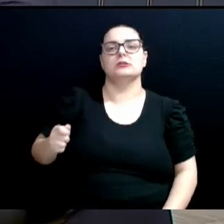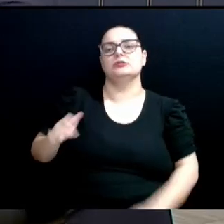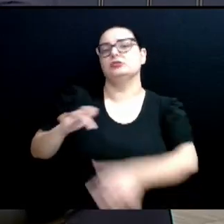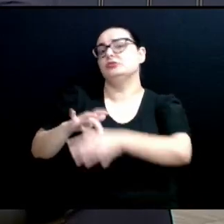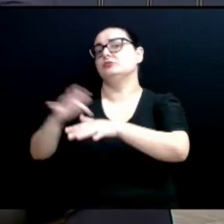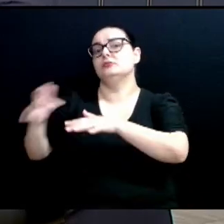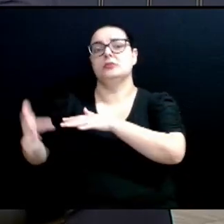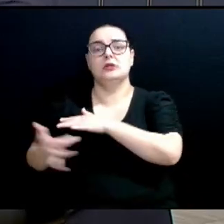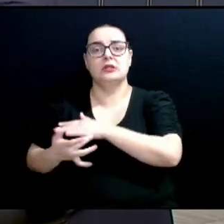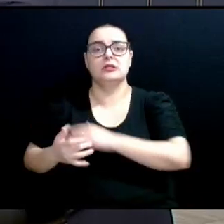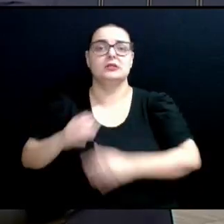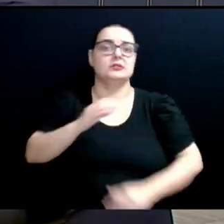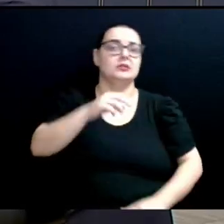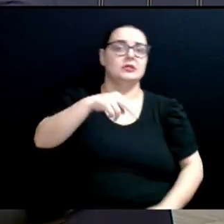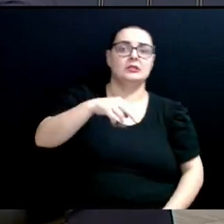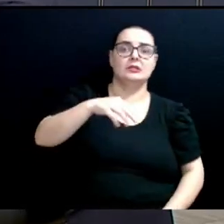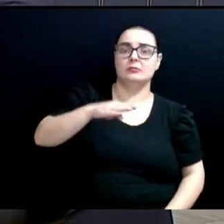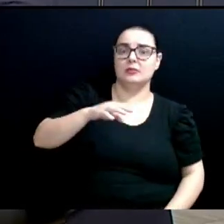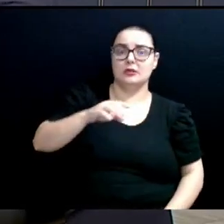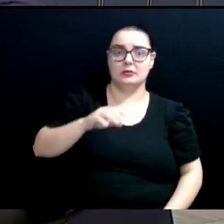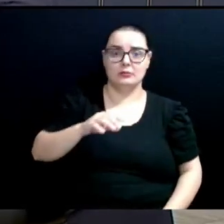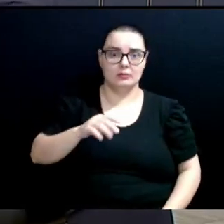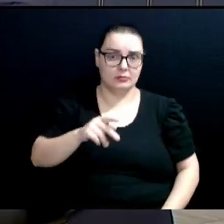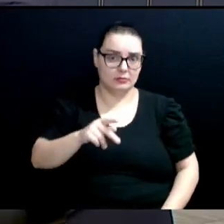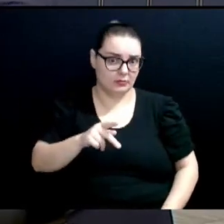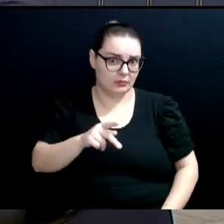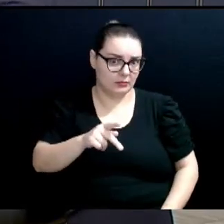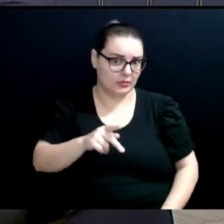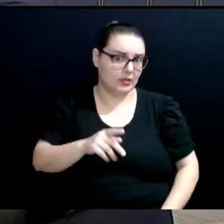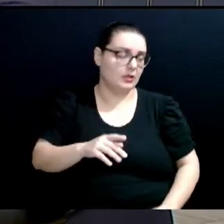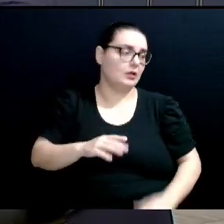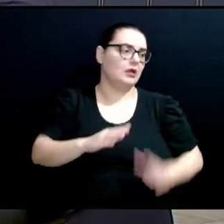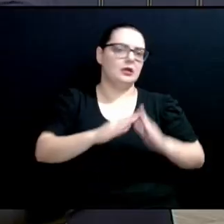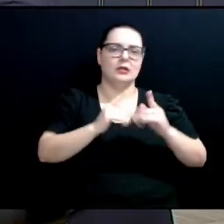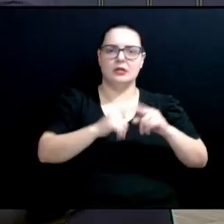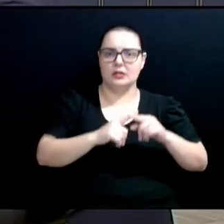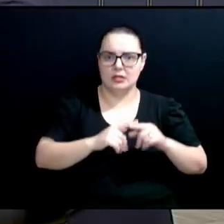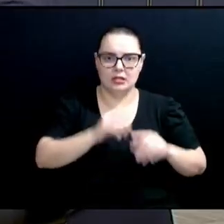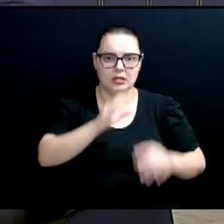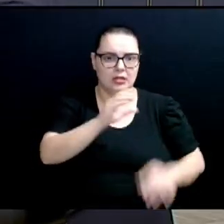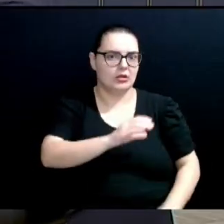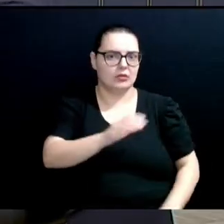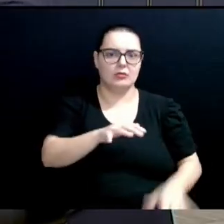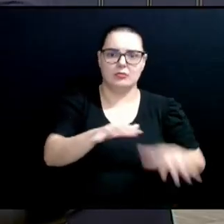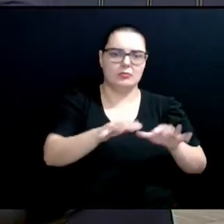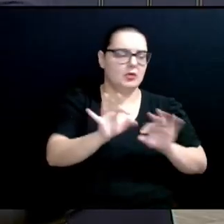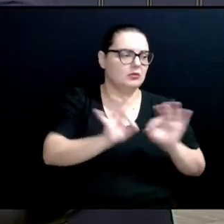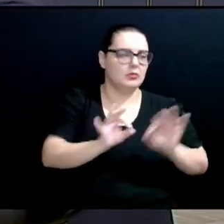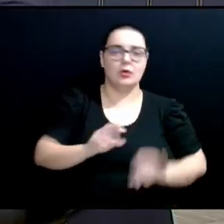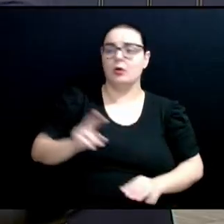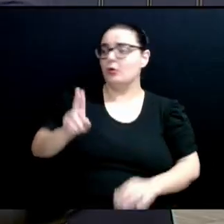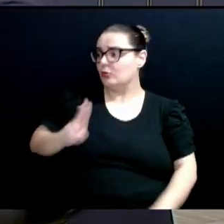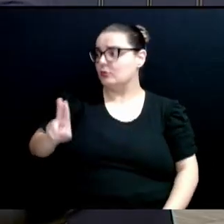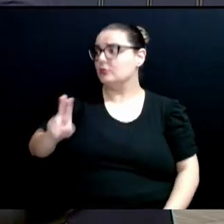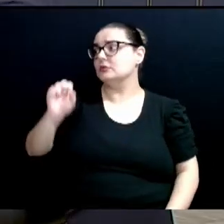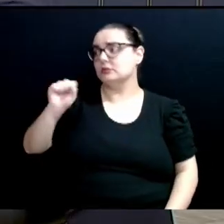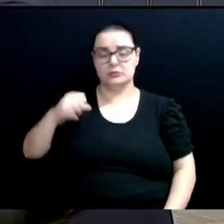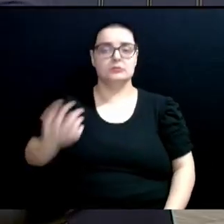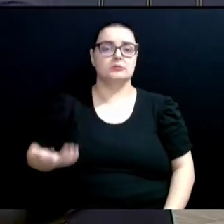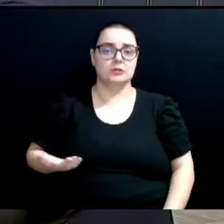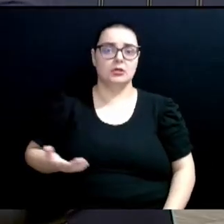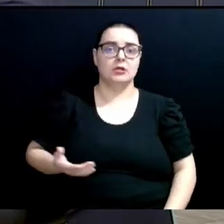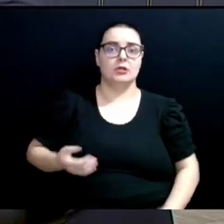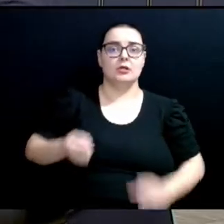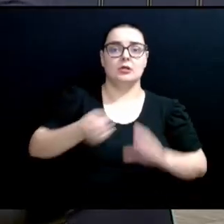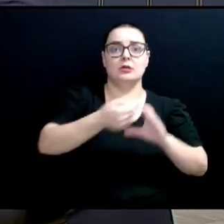CNBB, né, a Igreja Católica, muito bem articulada, Sim. Universidades. E mesmo numa configuração